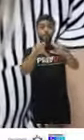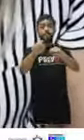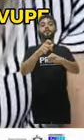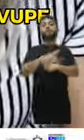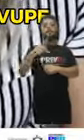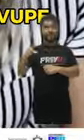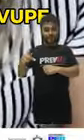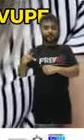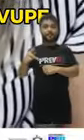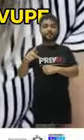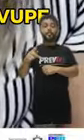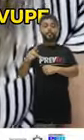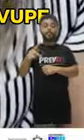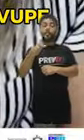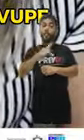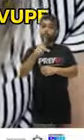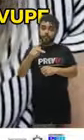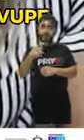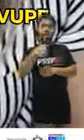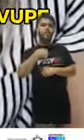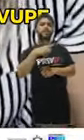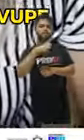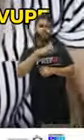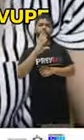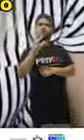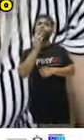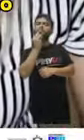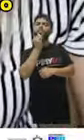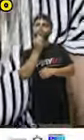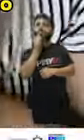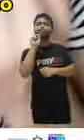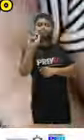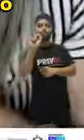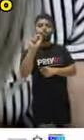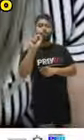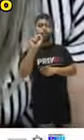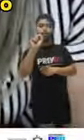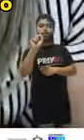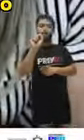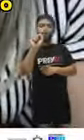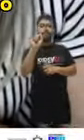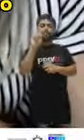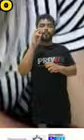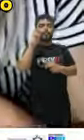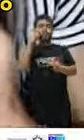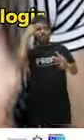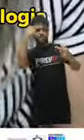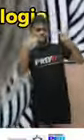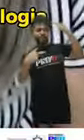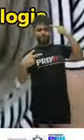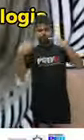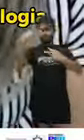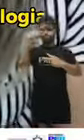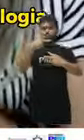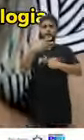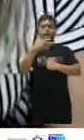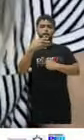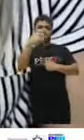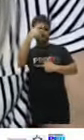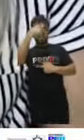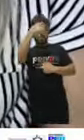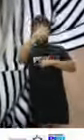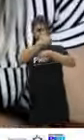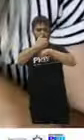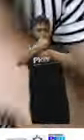professora. Como professora, eu tive a oportunidade de, no Prevup, me reconhecer como profissional, melhorar minha metodologia,